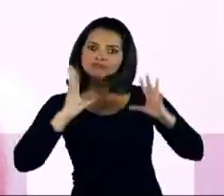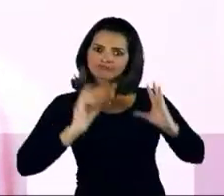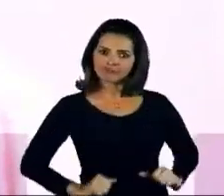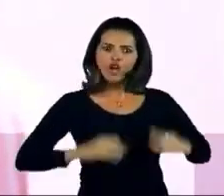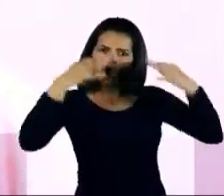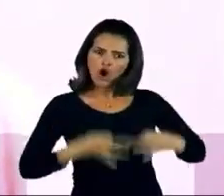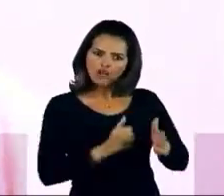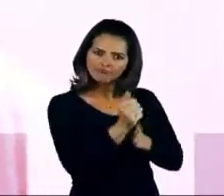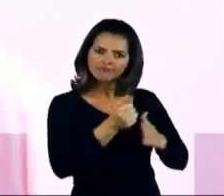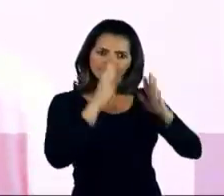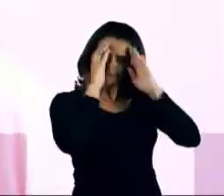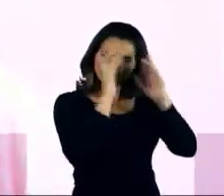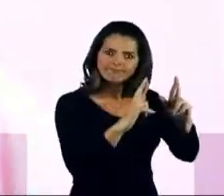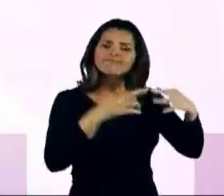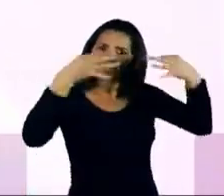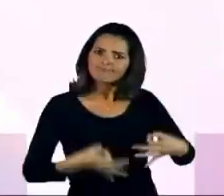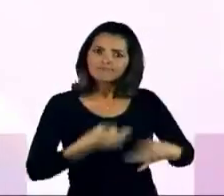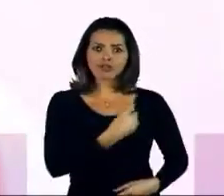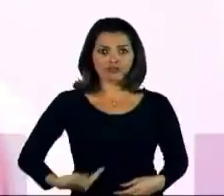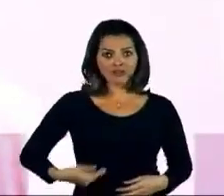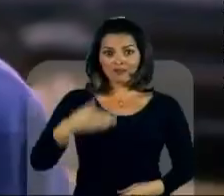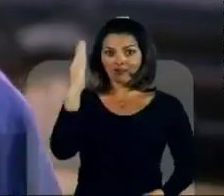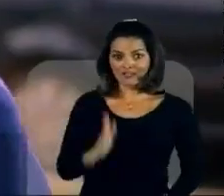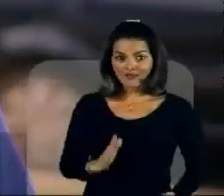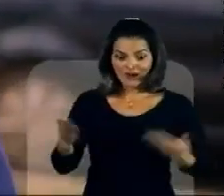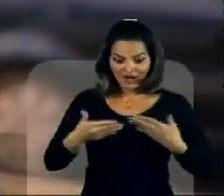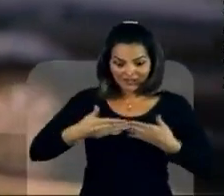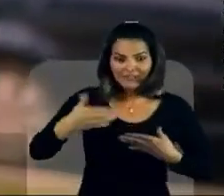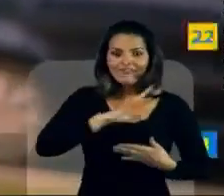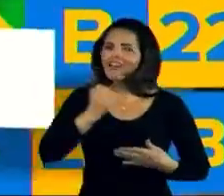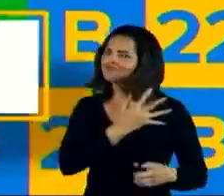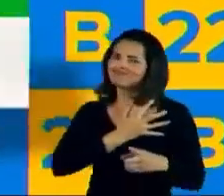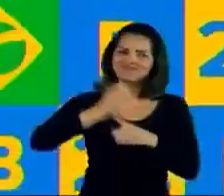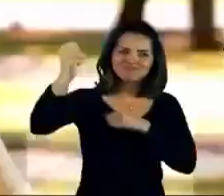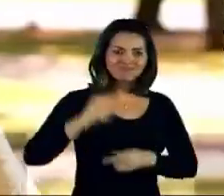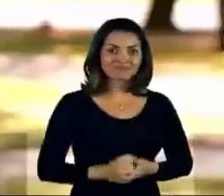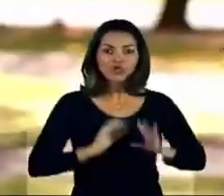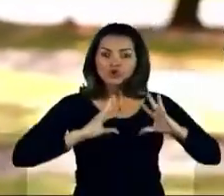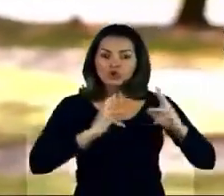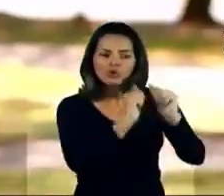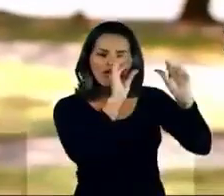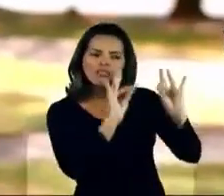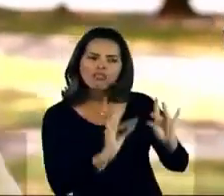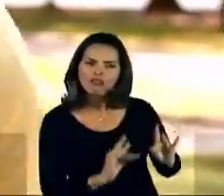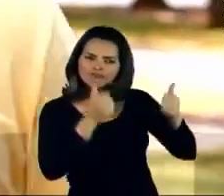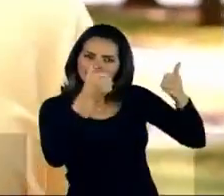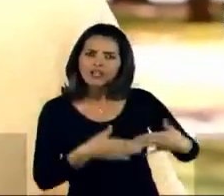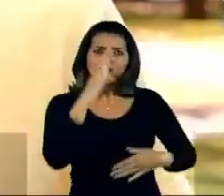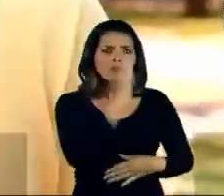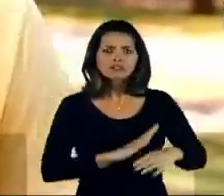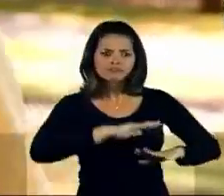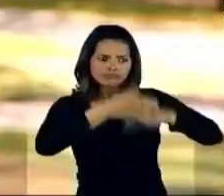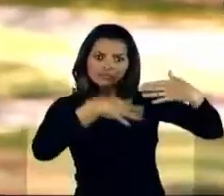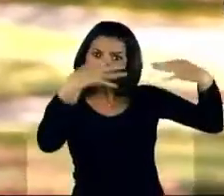que tem nome, tem honra, tem respeito e tem moral para administrar o nosso país. No segundo turno, nós vamos arrasar. Pois é, gente, isso tudo aí, ó, é o Brasil